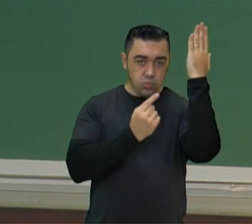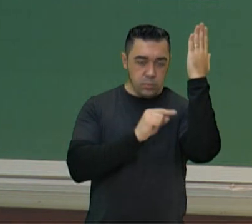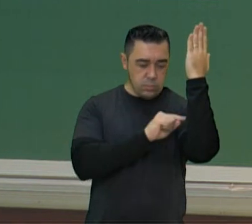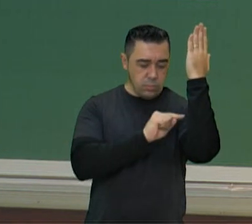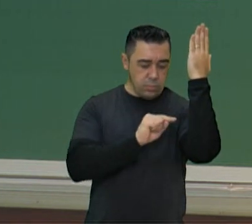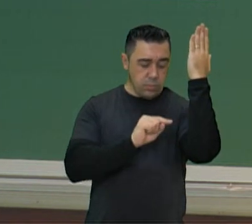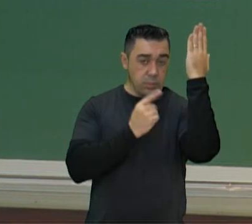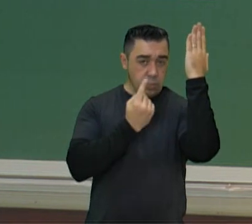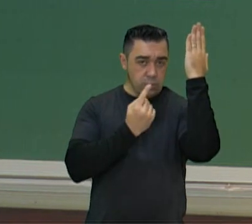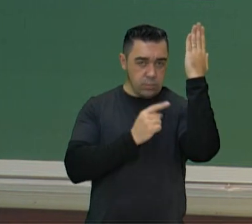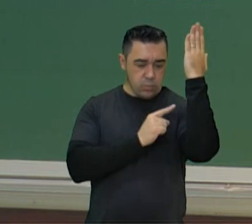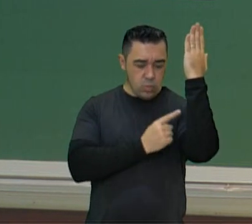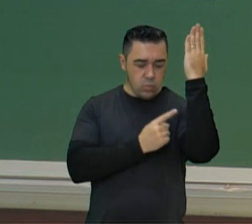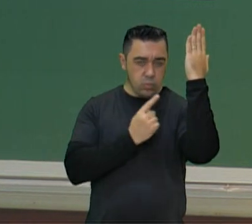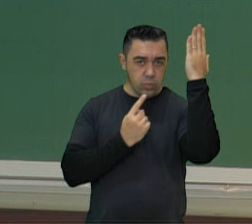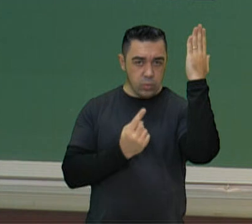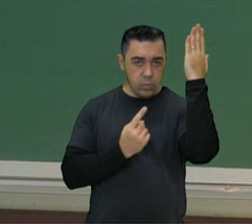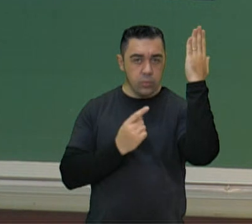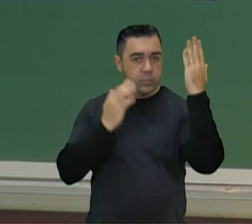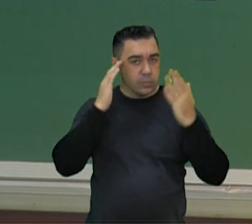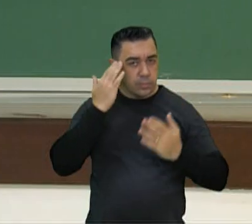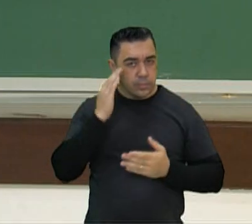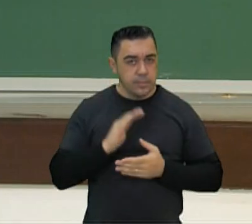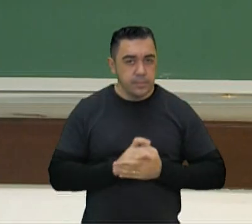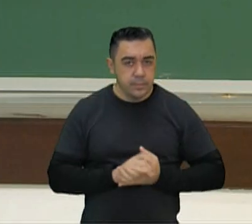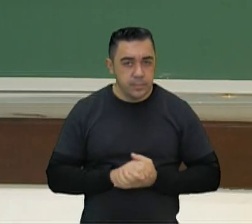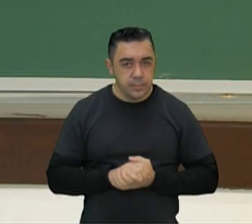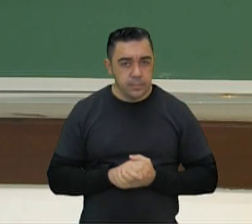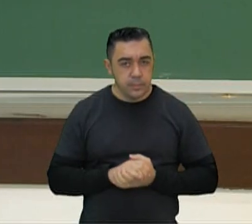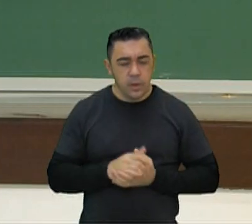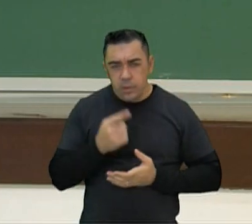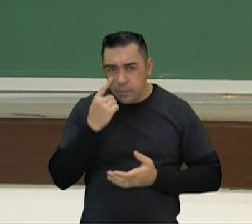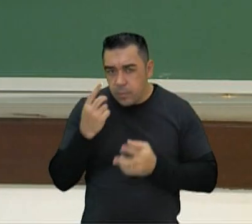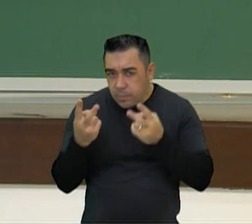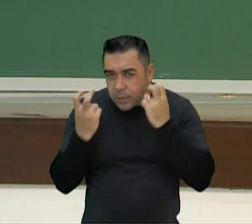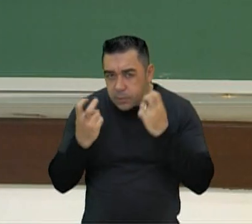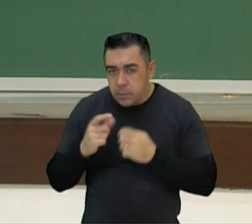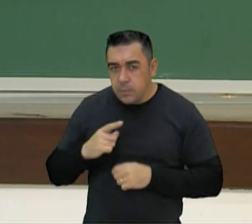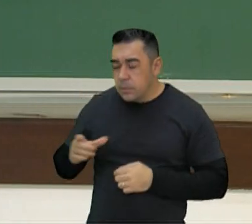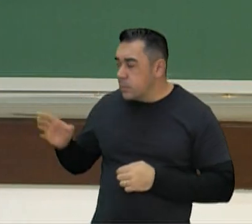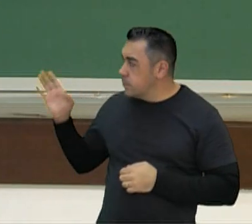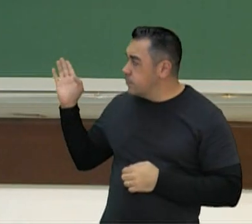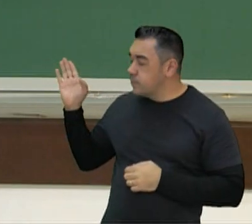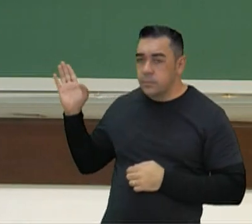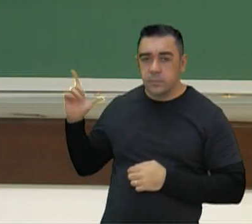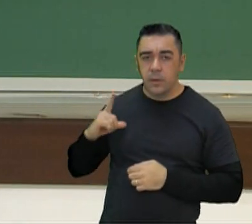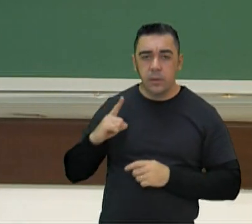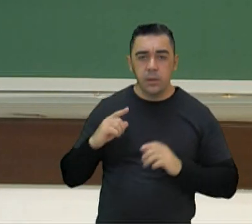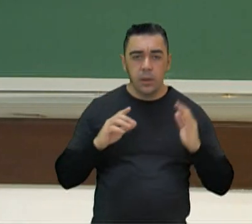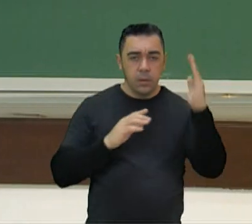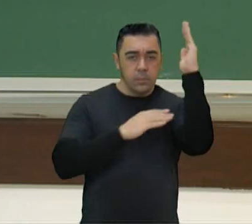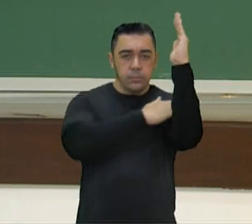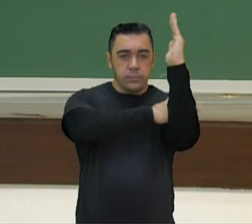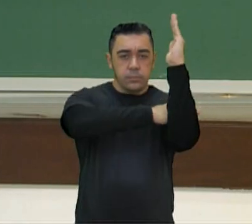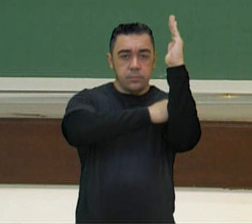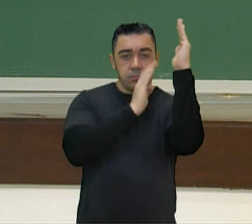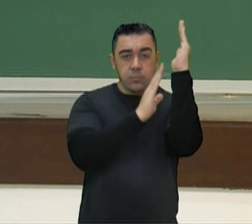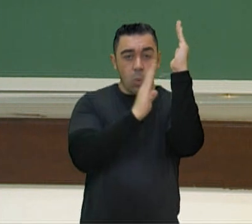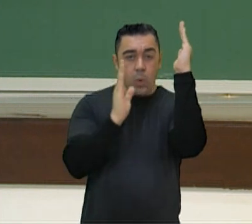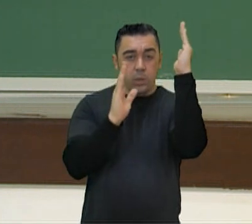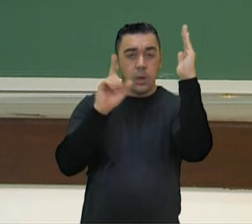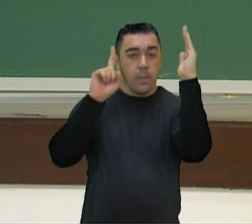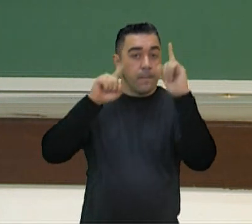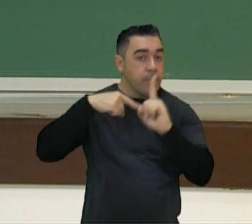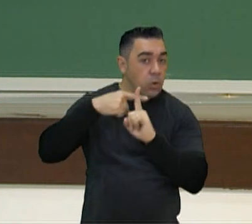1. Tem o número 1 e o número 1. Veja que ele está no quadrante onde os números são